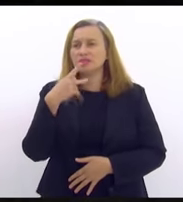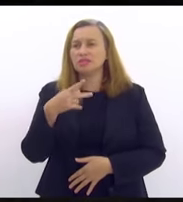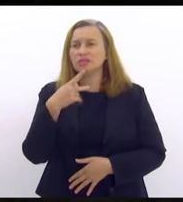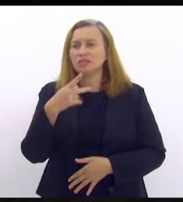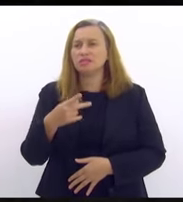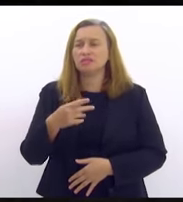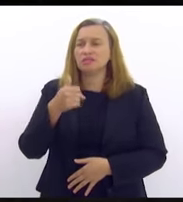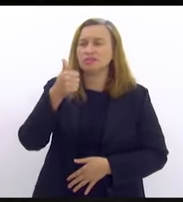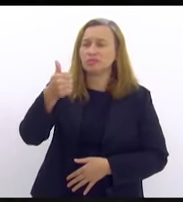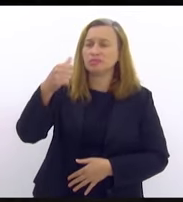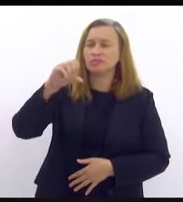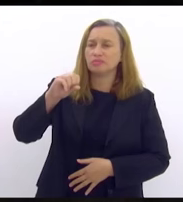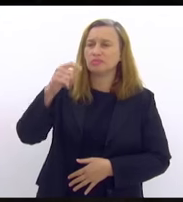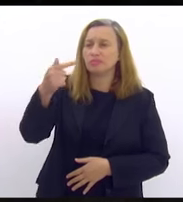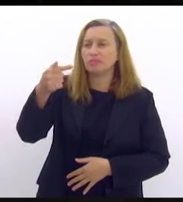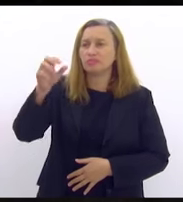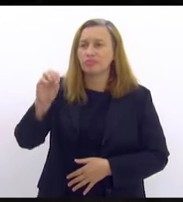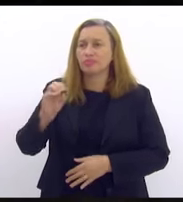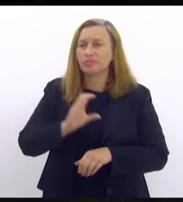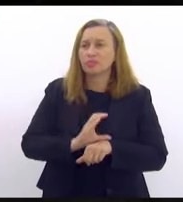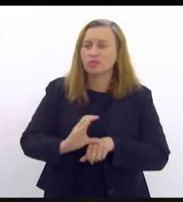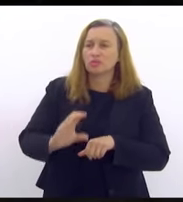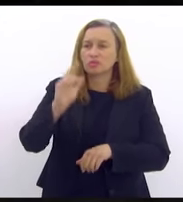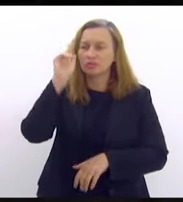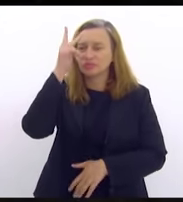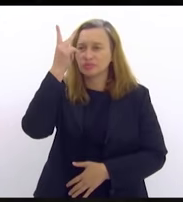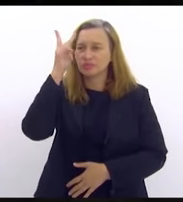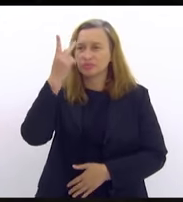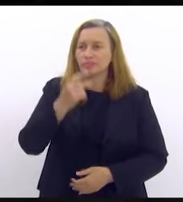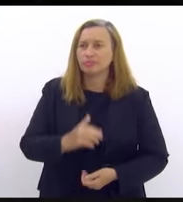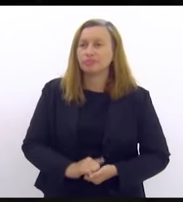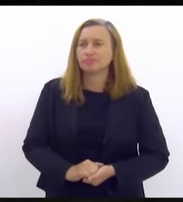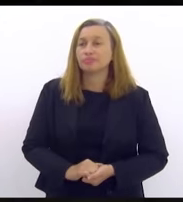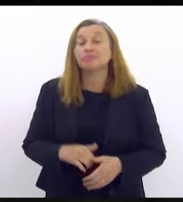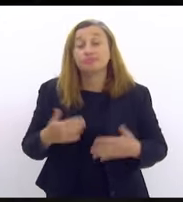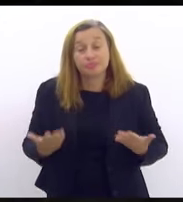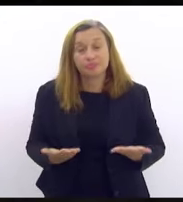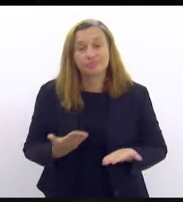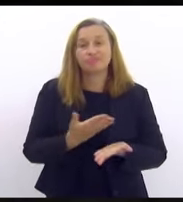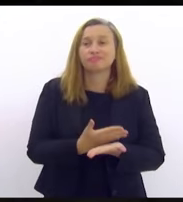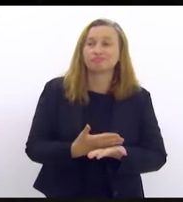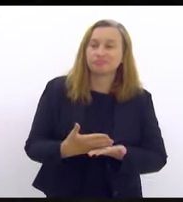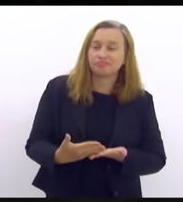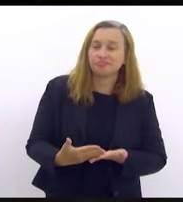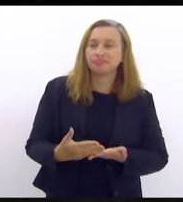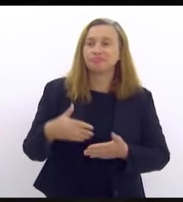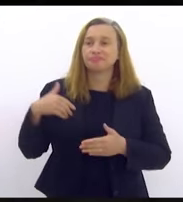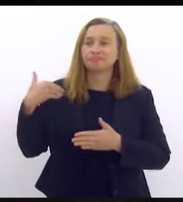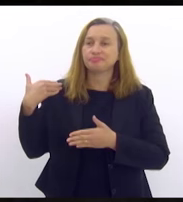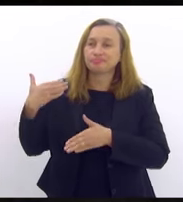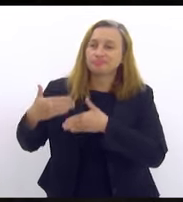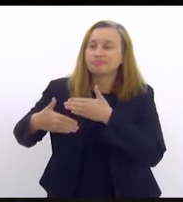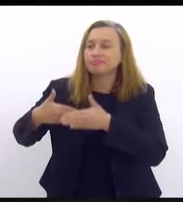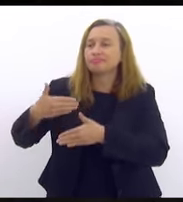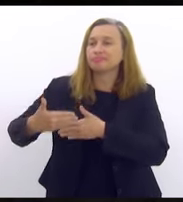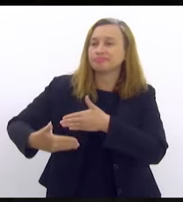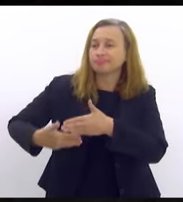década de 70 no curso de História então eu comecei a a minha trajetória